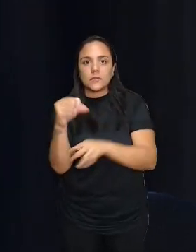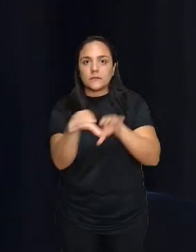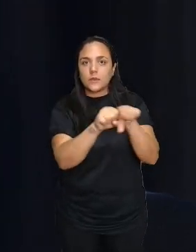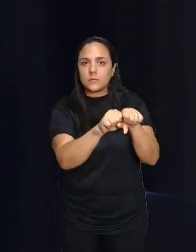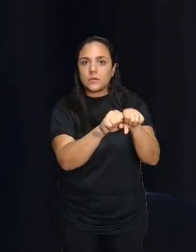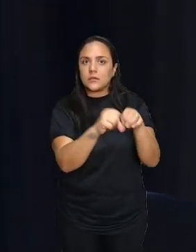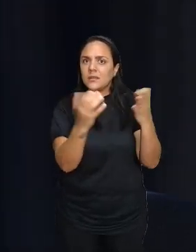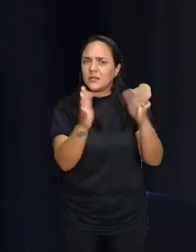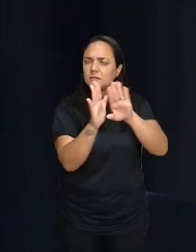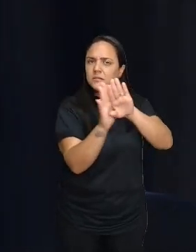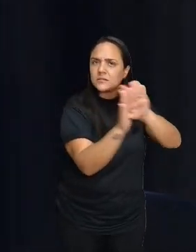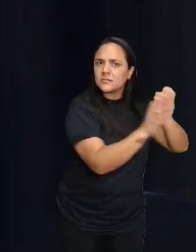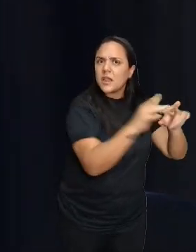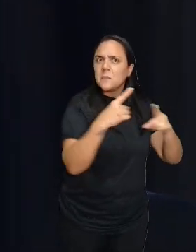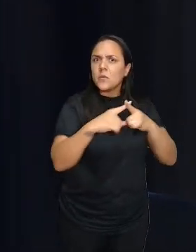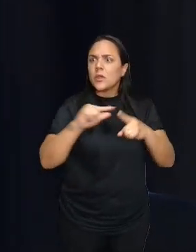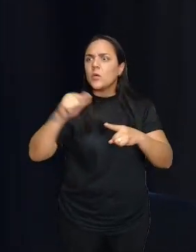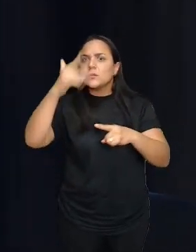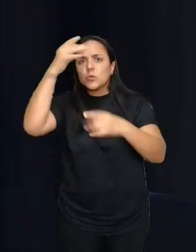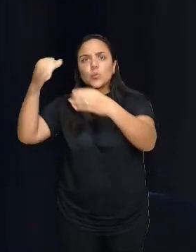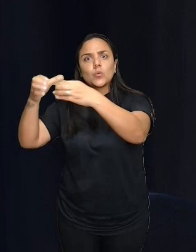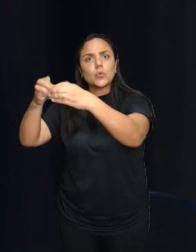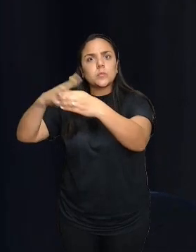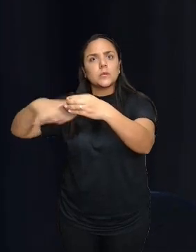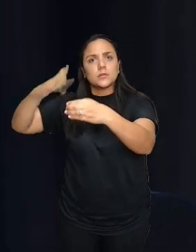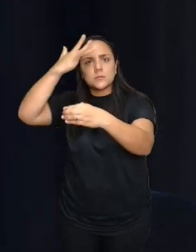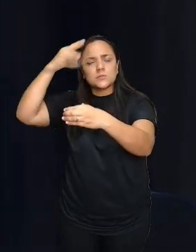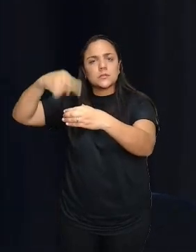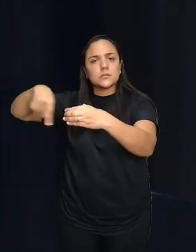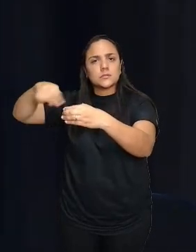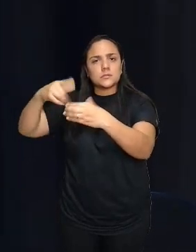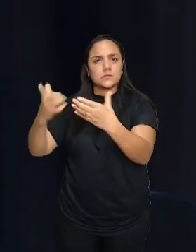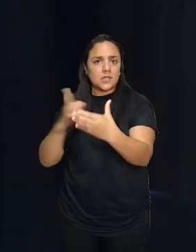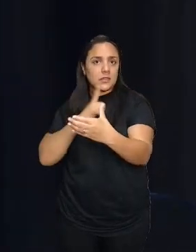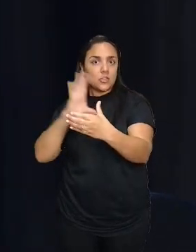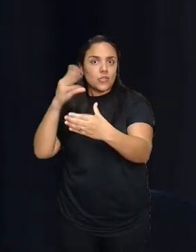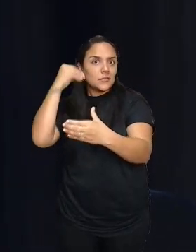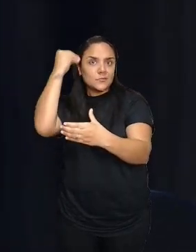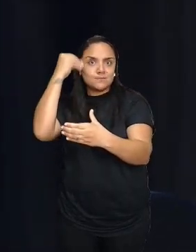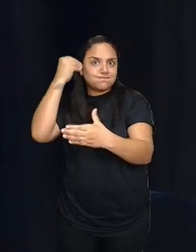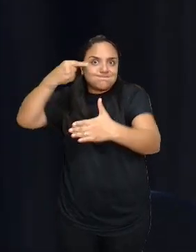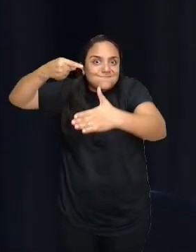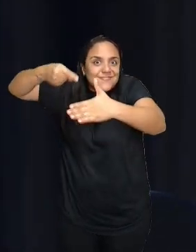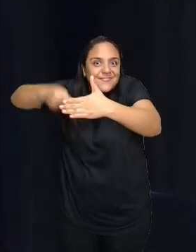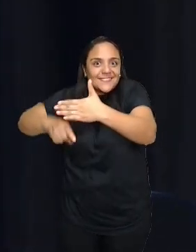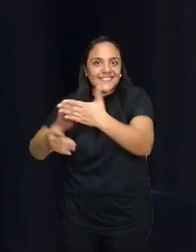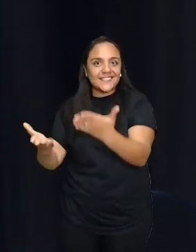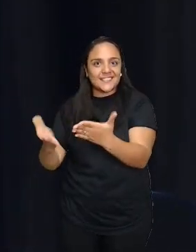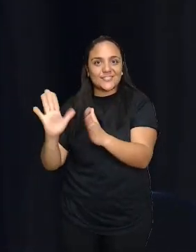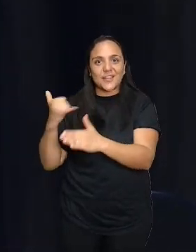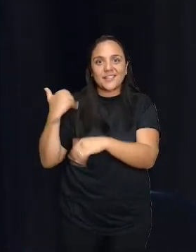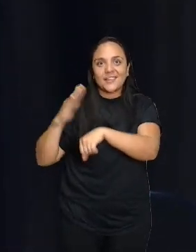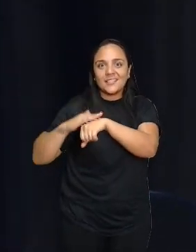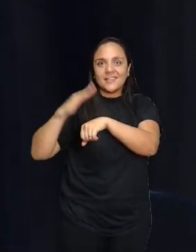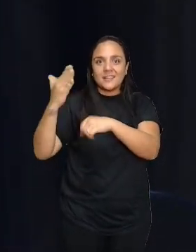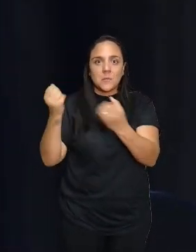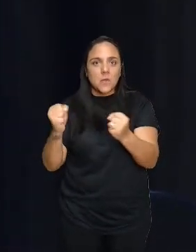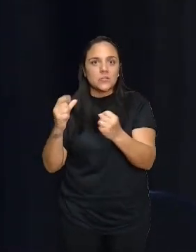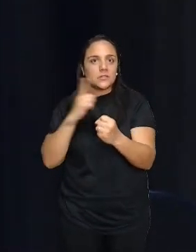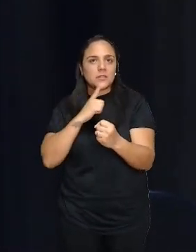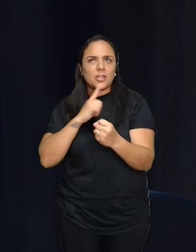a gente não forma essa galera que muitas vezes tem muita experiência, tem muita bagagem, já